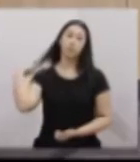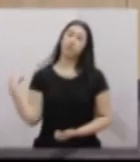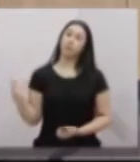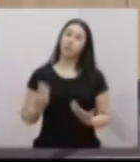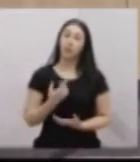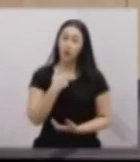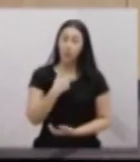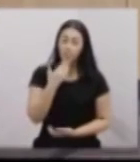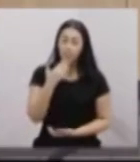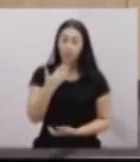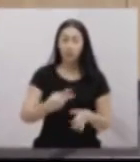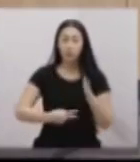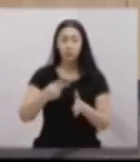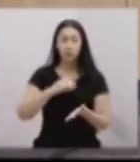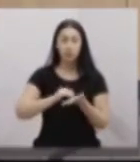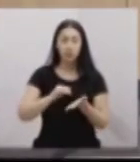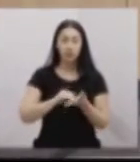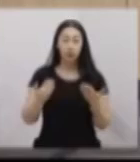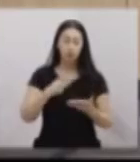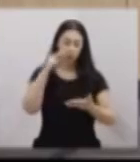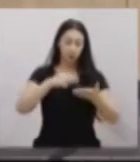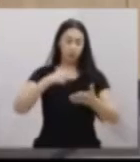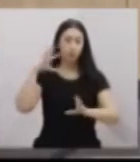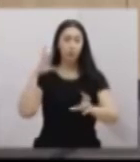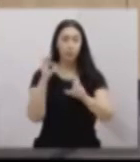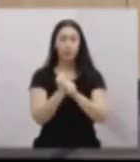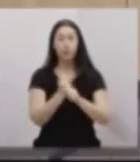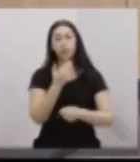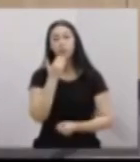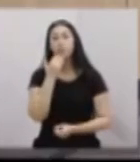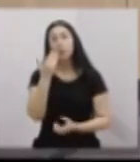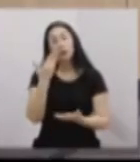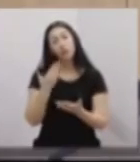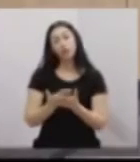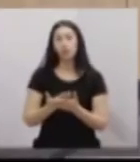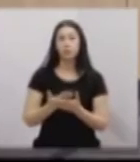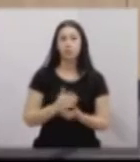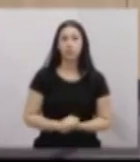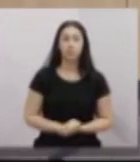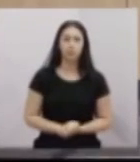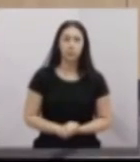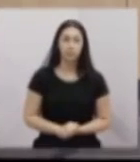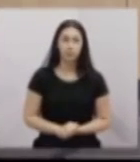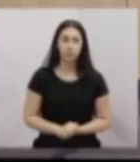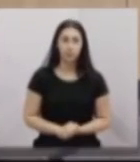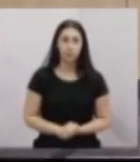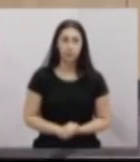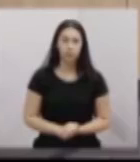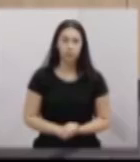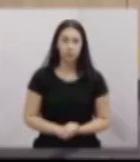Solicito ao segundo secretário que faça a leitura da síntese dos requerimentos protocolados para esta sessão.